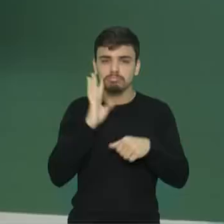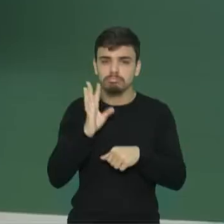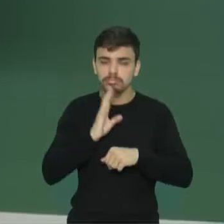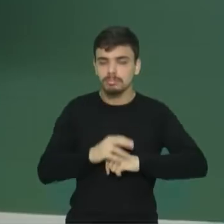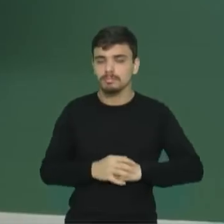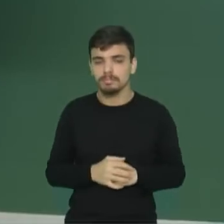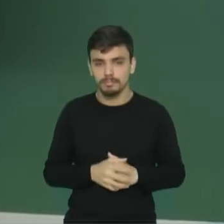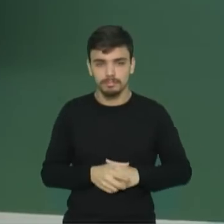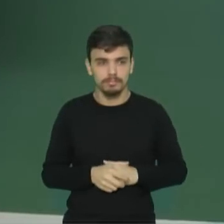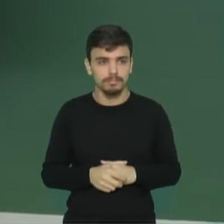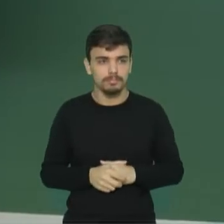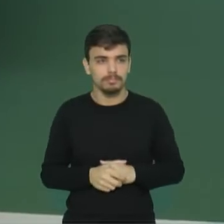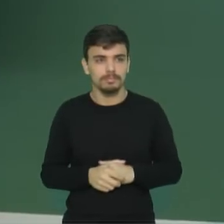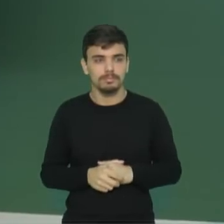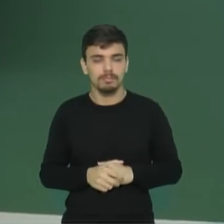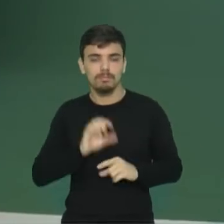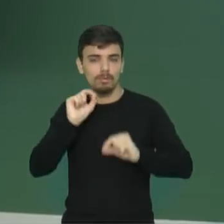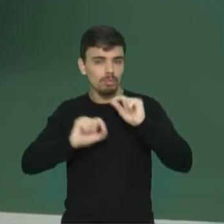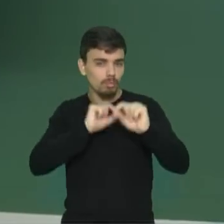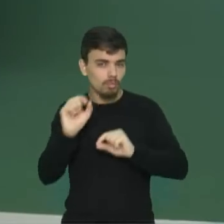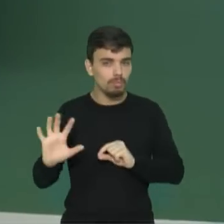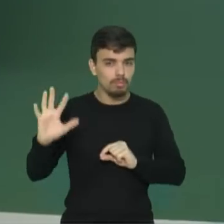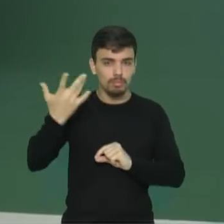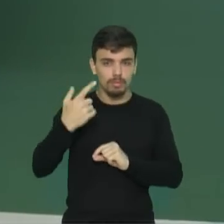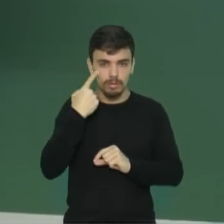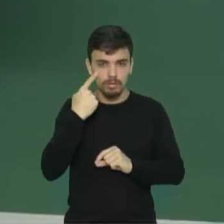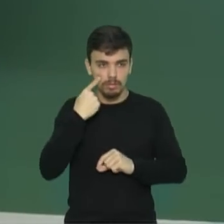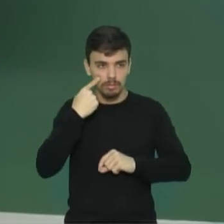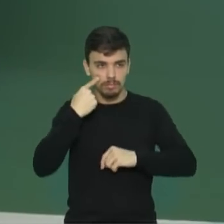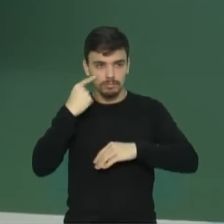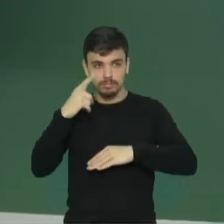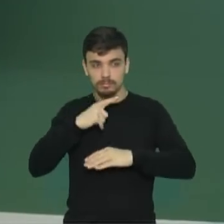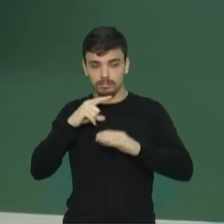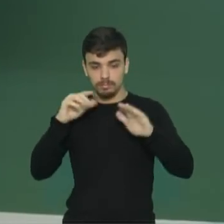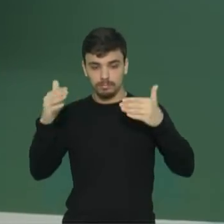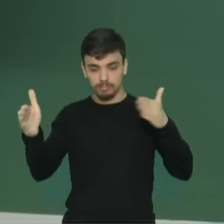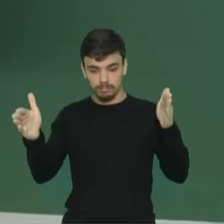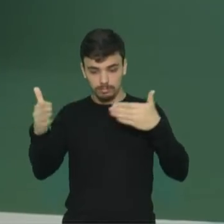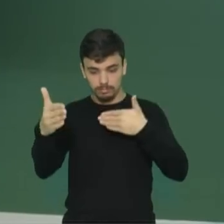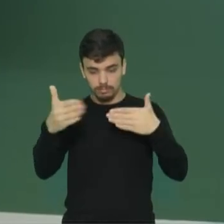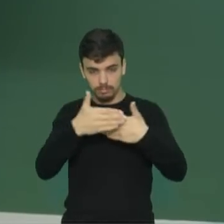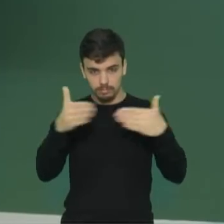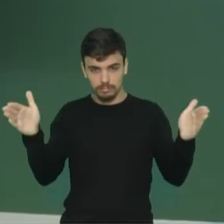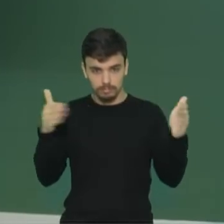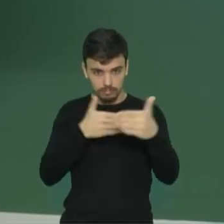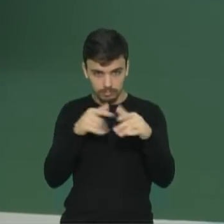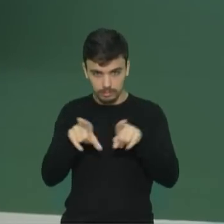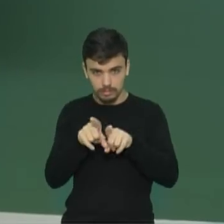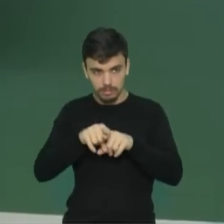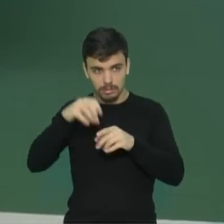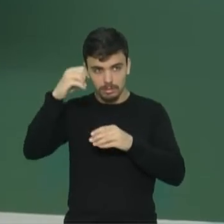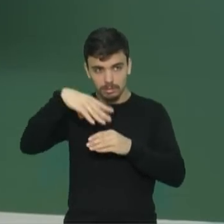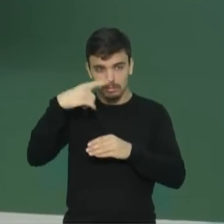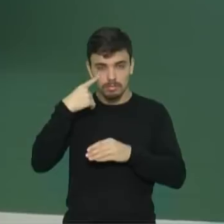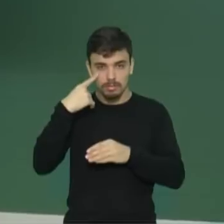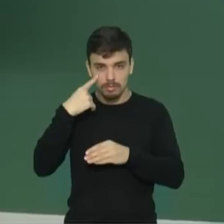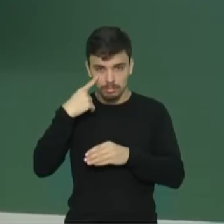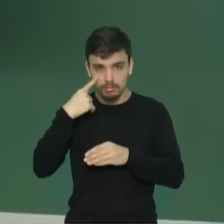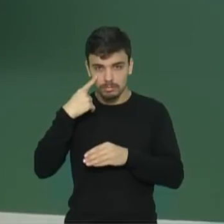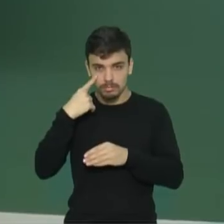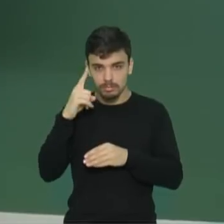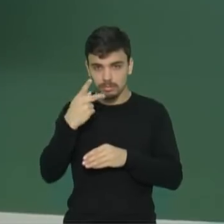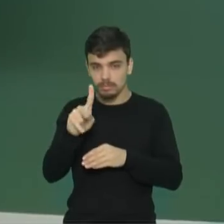o que acontece? A luz ela entrou pelo furo e a imagem que estava atrás de você foi projetada dentro da